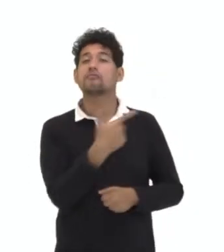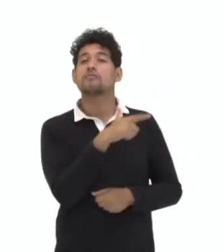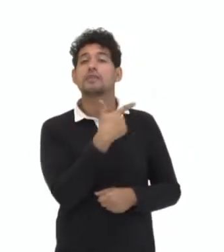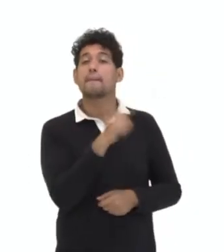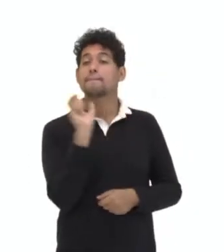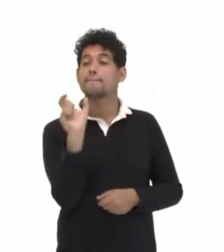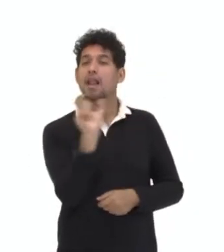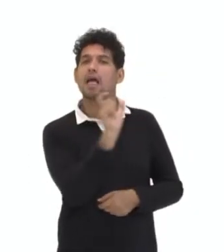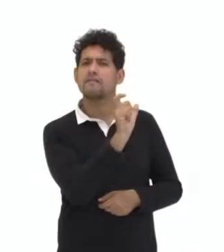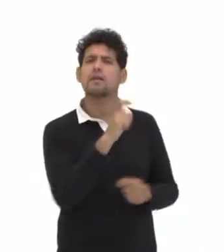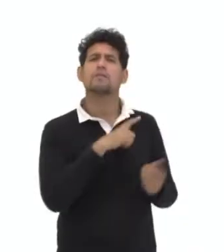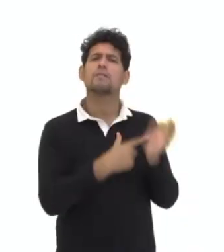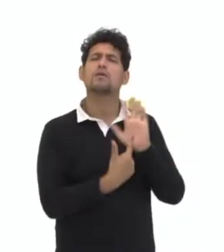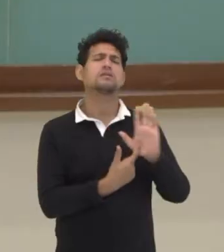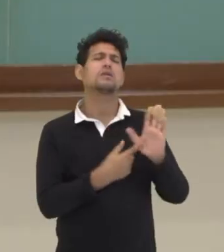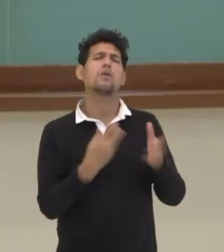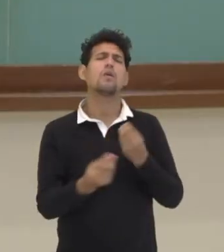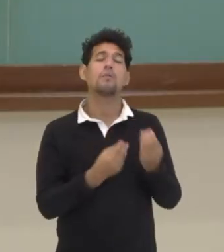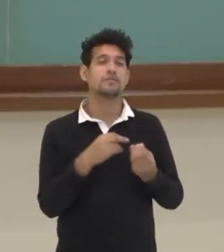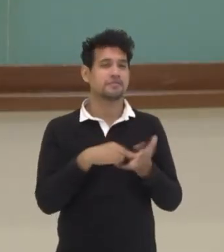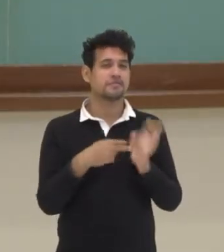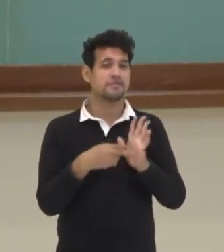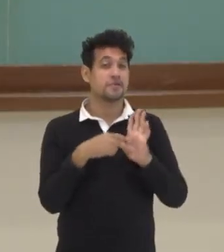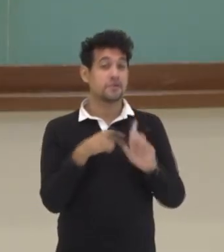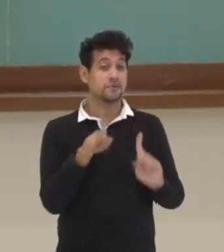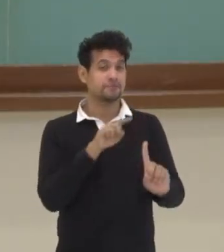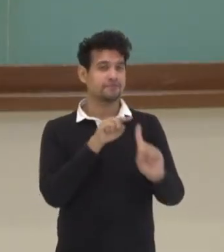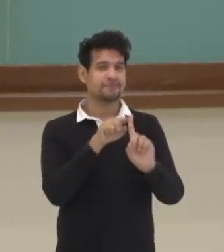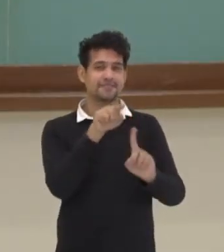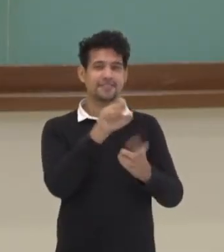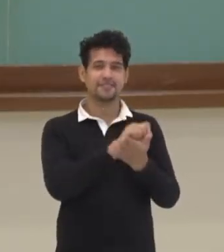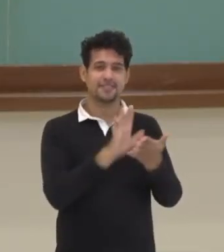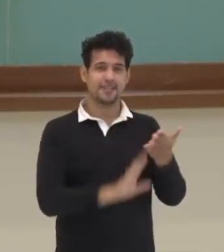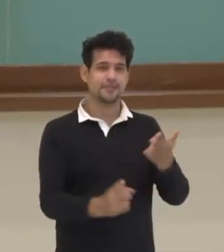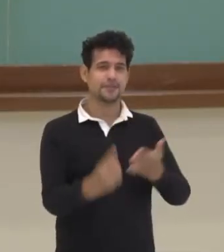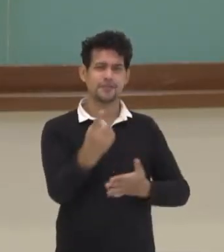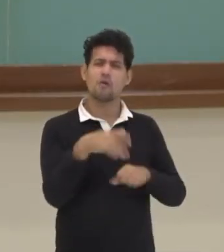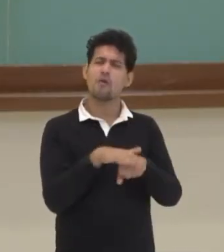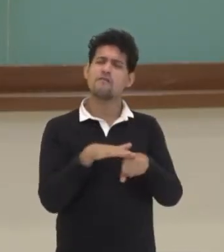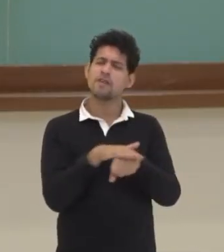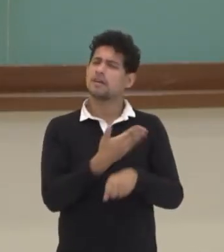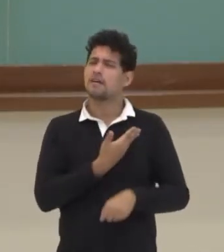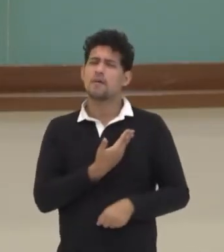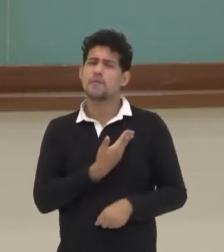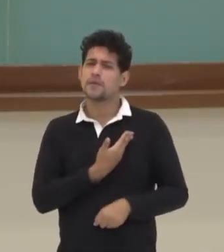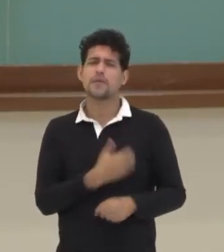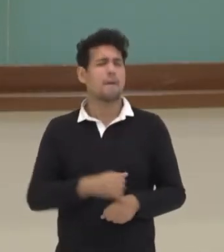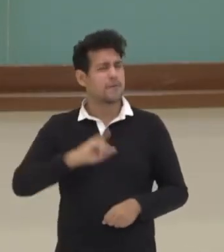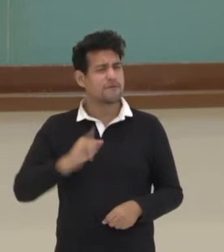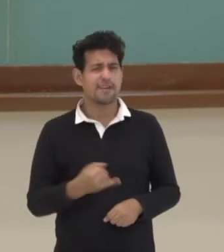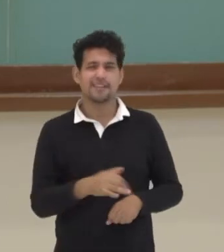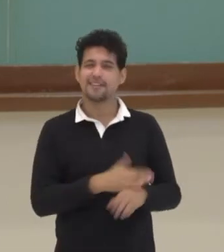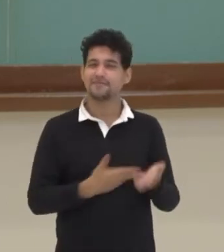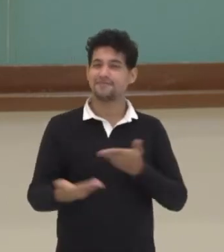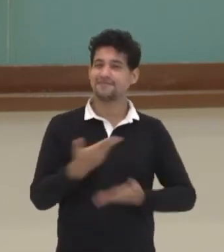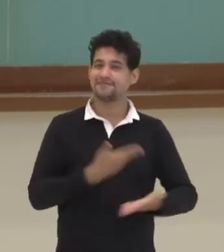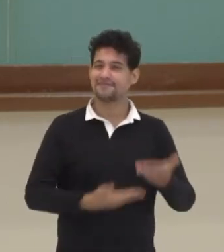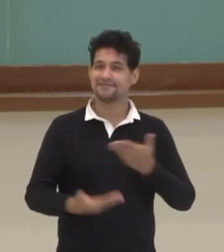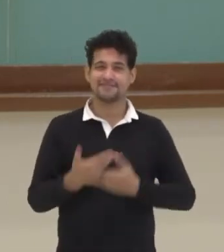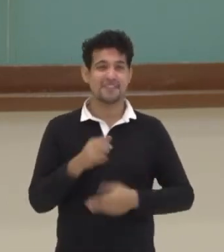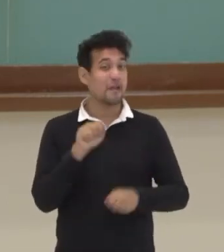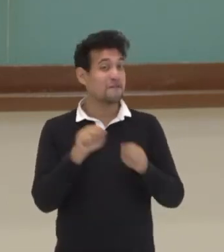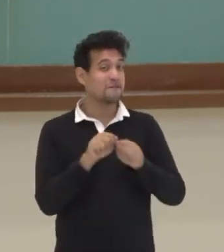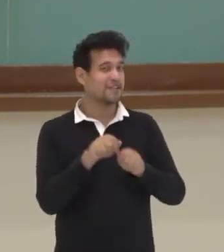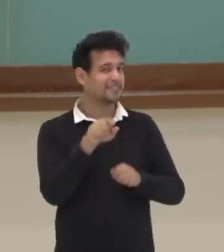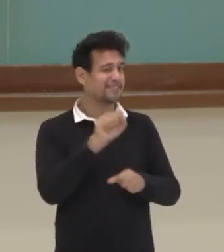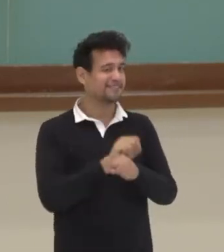efeito? Isso é uma missão para você, na atividade 1. Converse com o seu colega, discuta a respeito. Faz